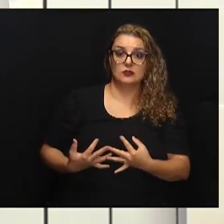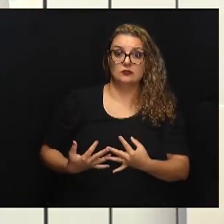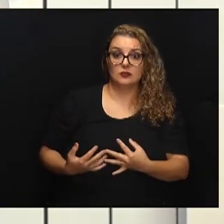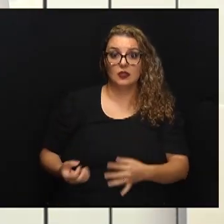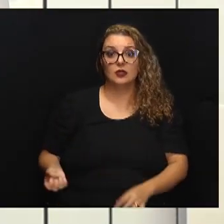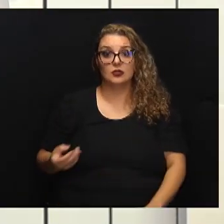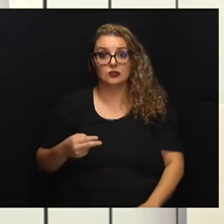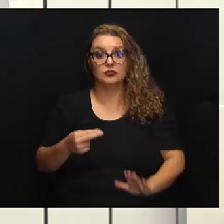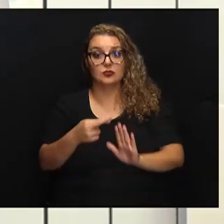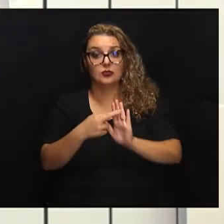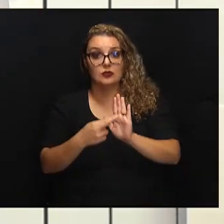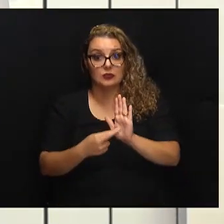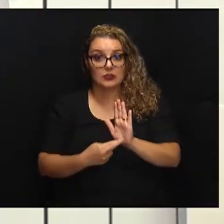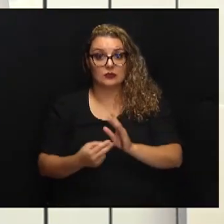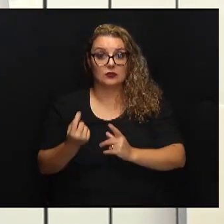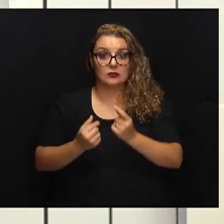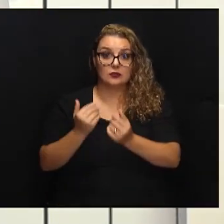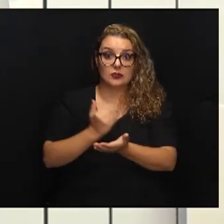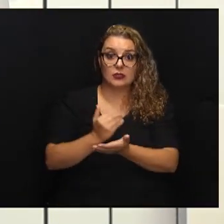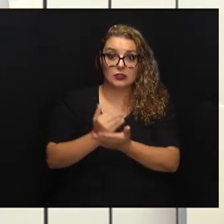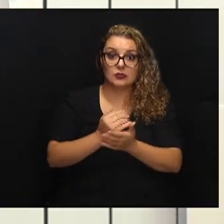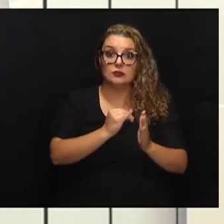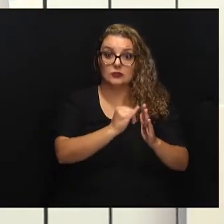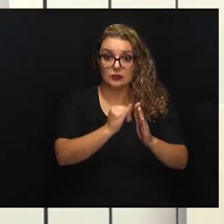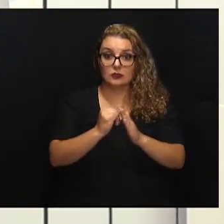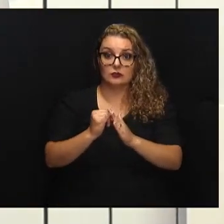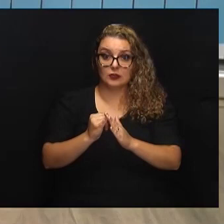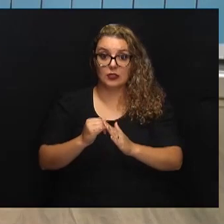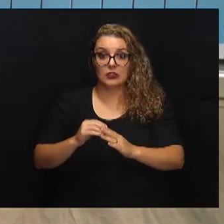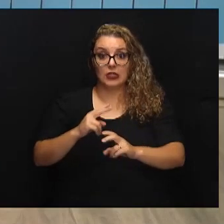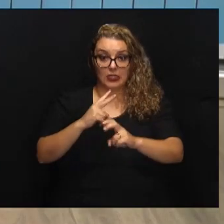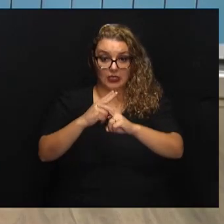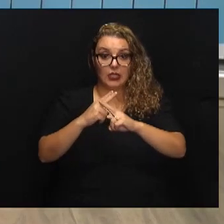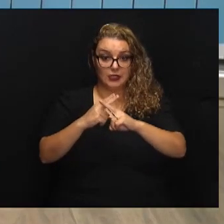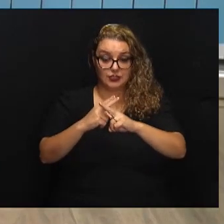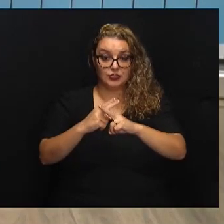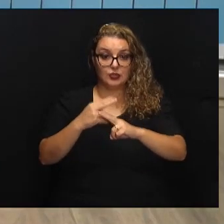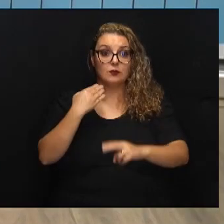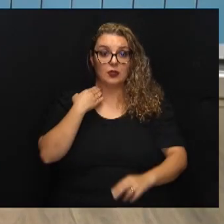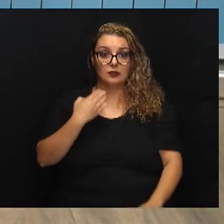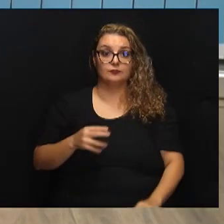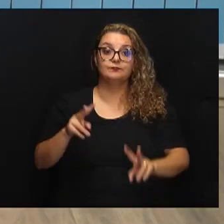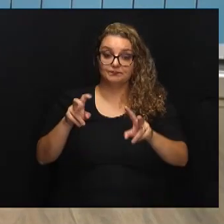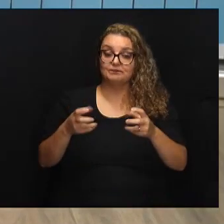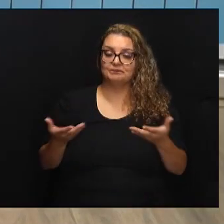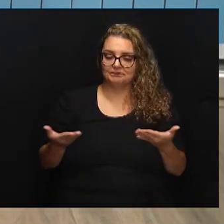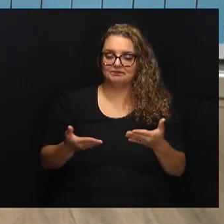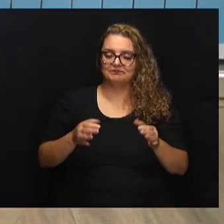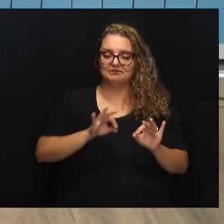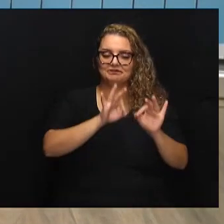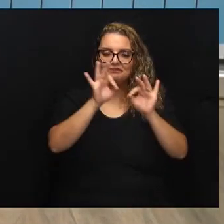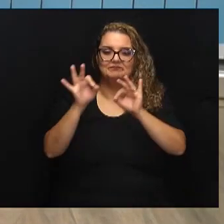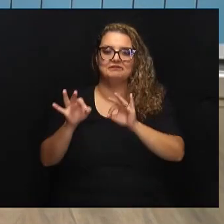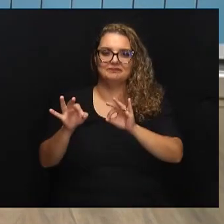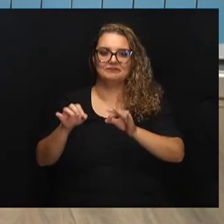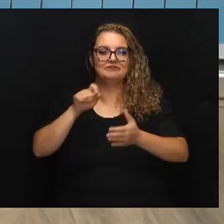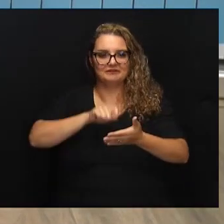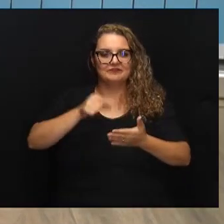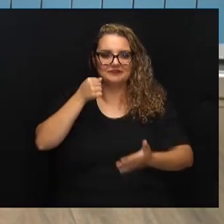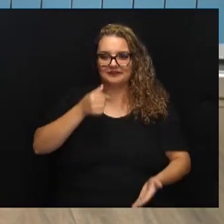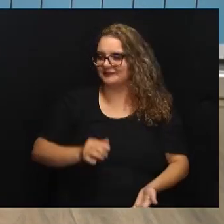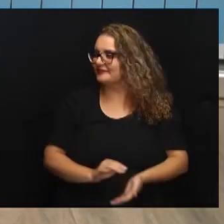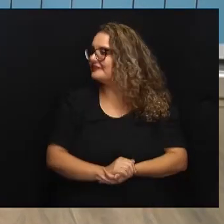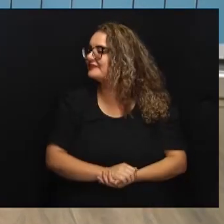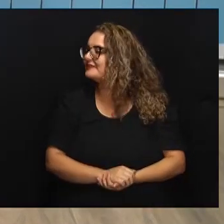novas regras de financiamento imobiliário da Caixa. Tema que você acompanha no nosso quadro Na Ponta do